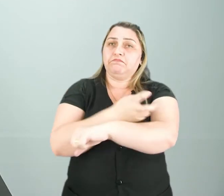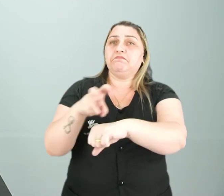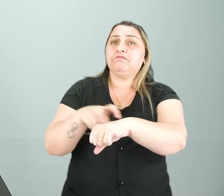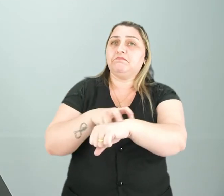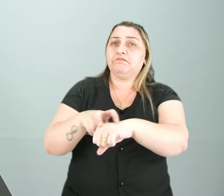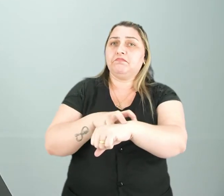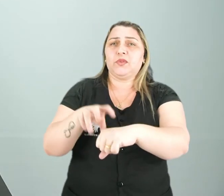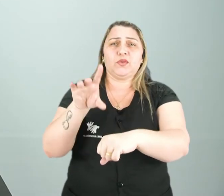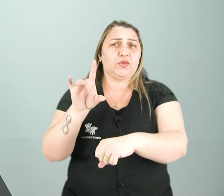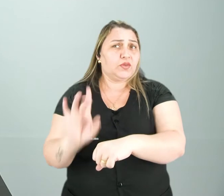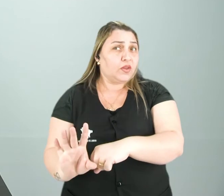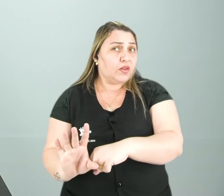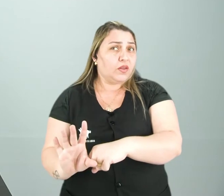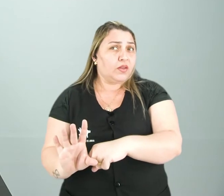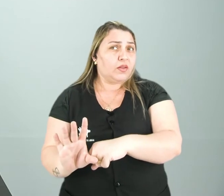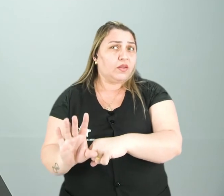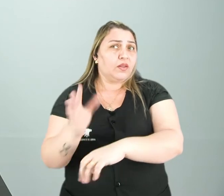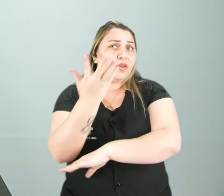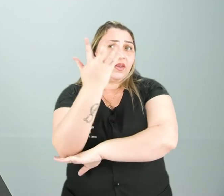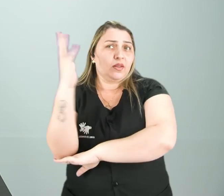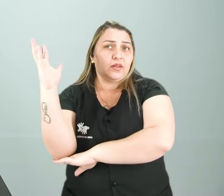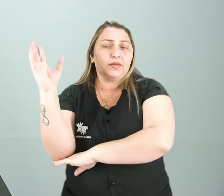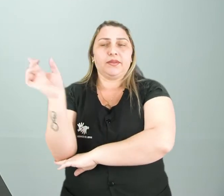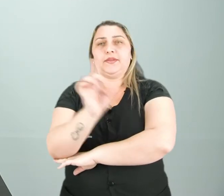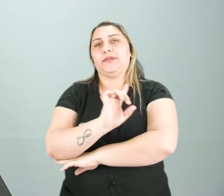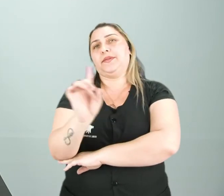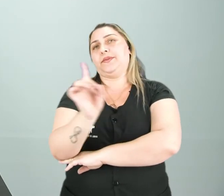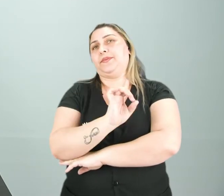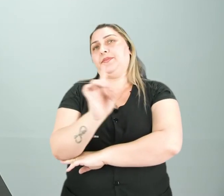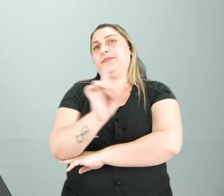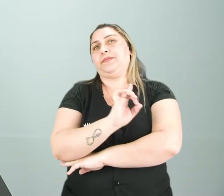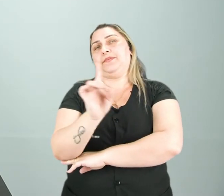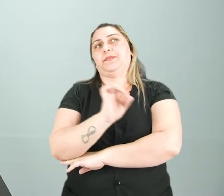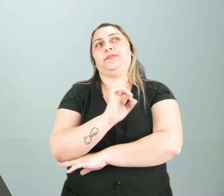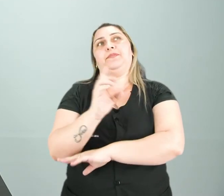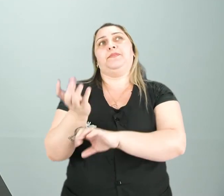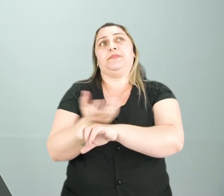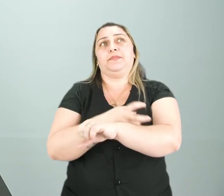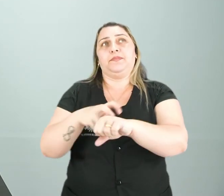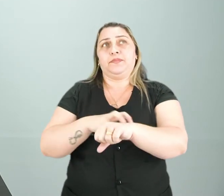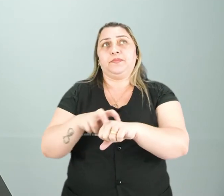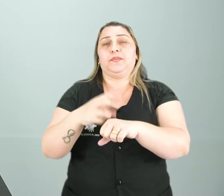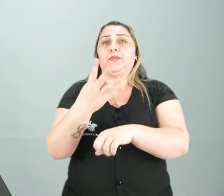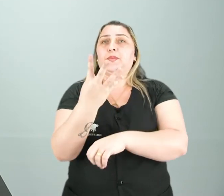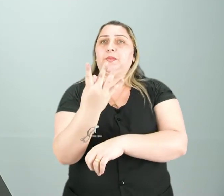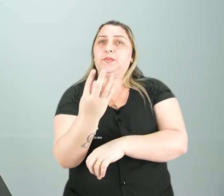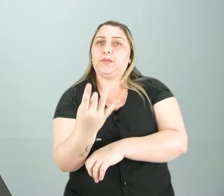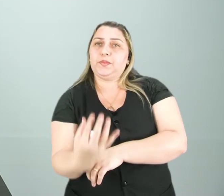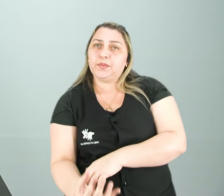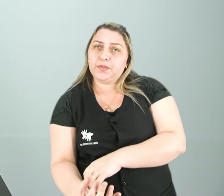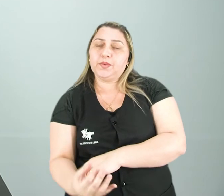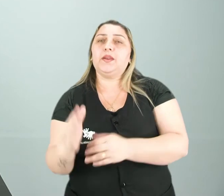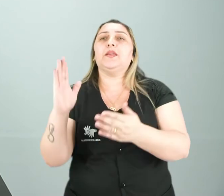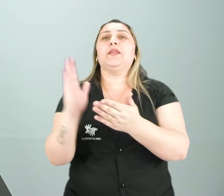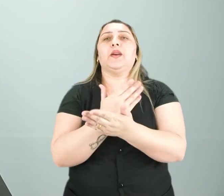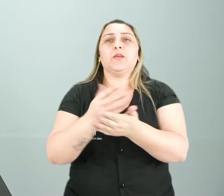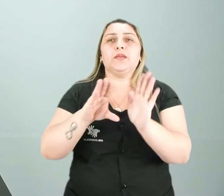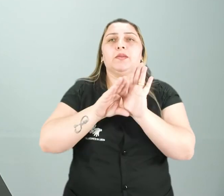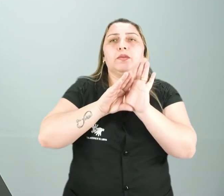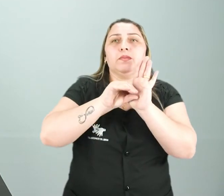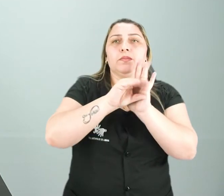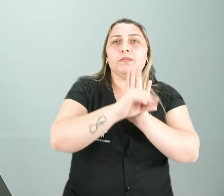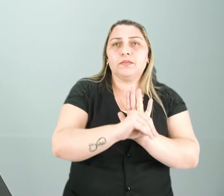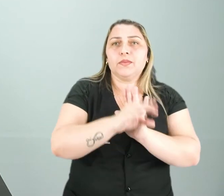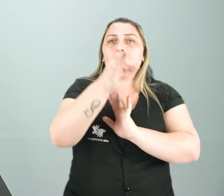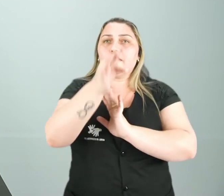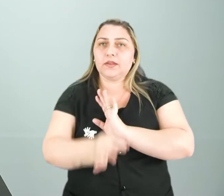vegetais, mas só são eles? Só são as plantas? Não, não é mesmo? São os vegetais, as algas e algumas